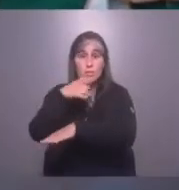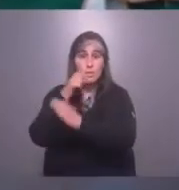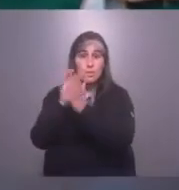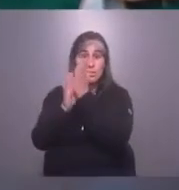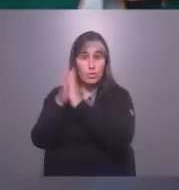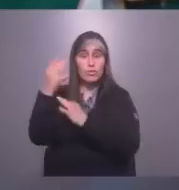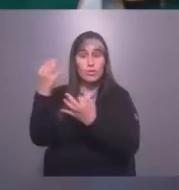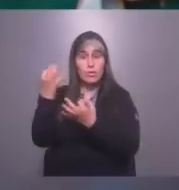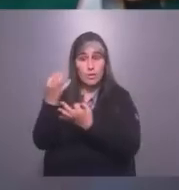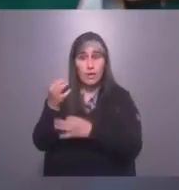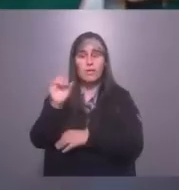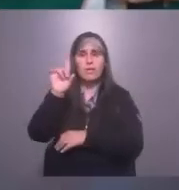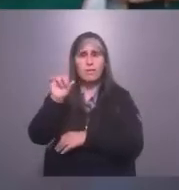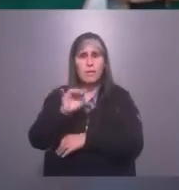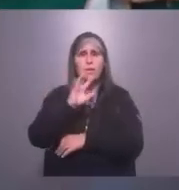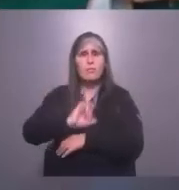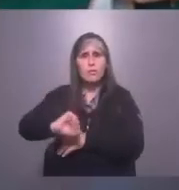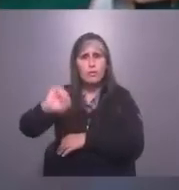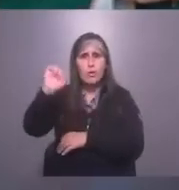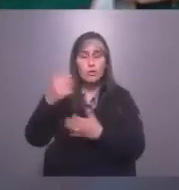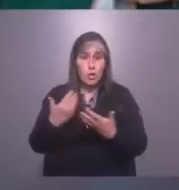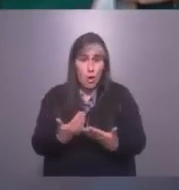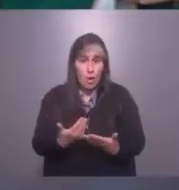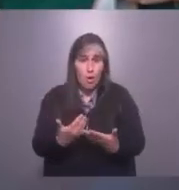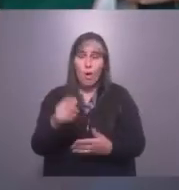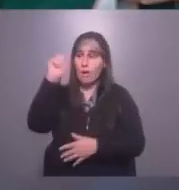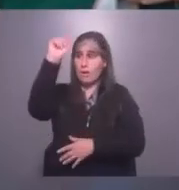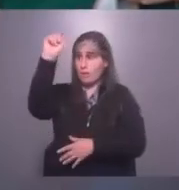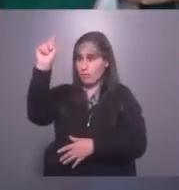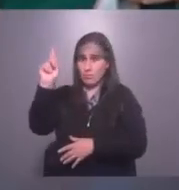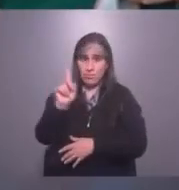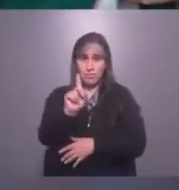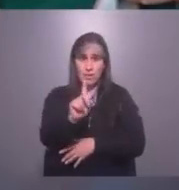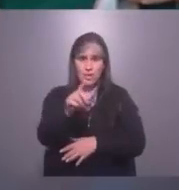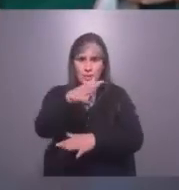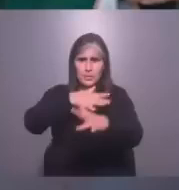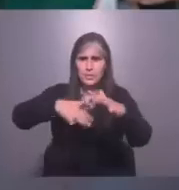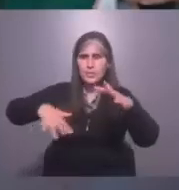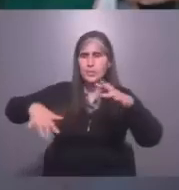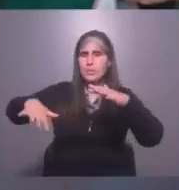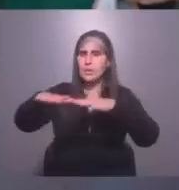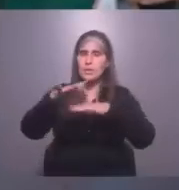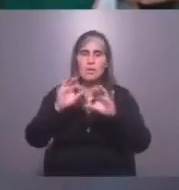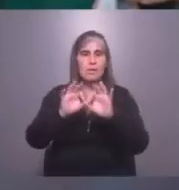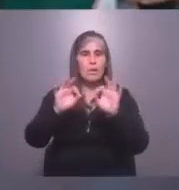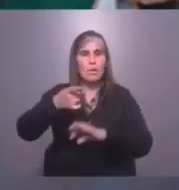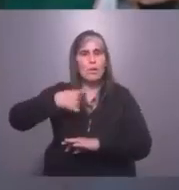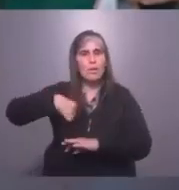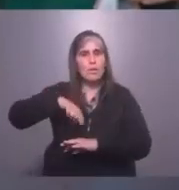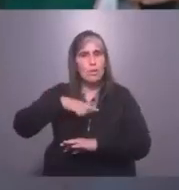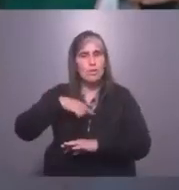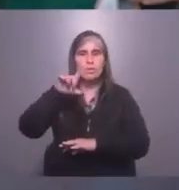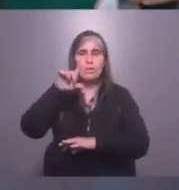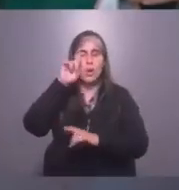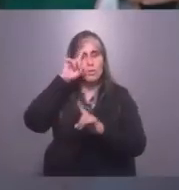tempos, enviastes o vosso Filho, ospite e peregrino no meio de nós, para nos redimir